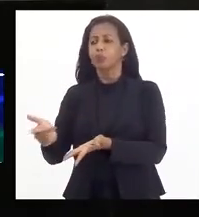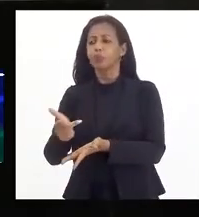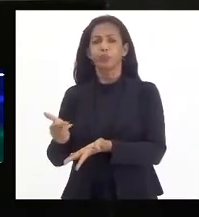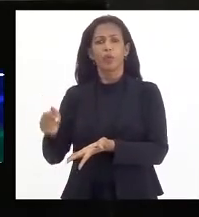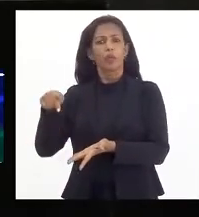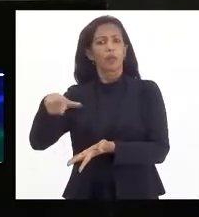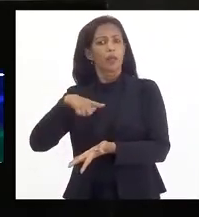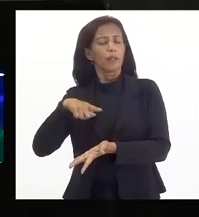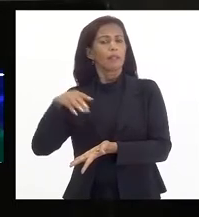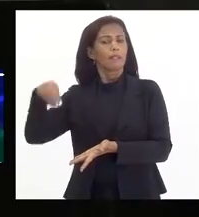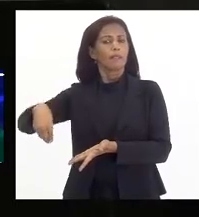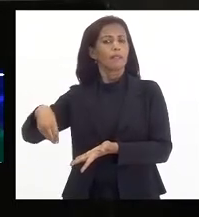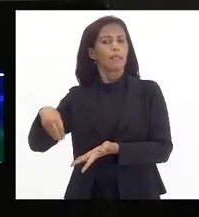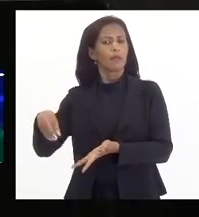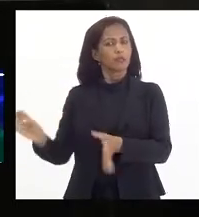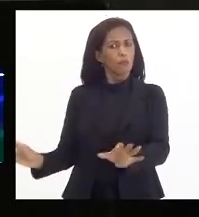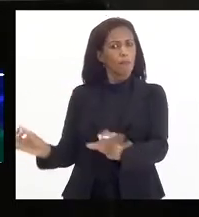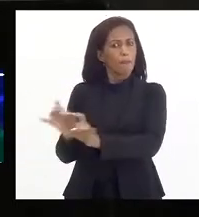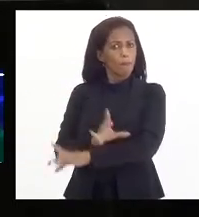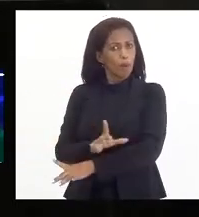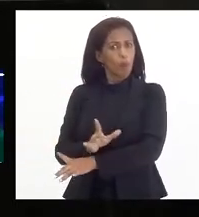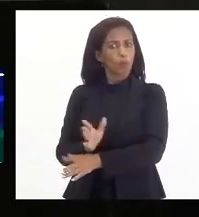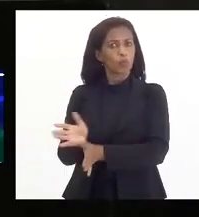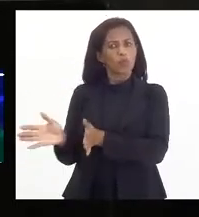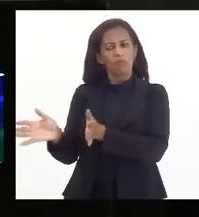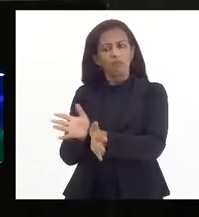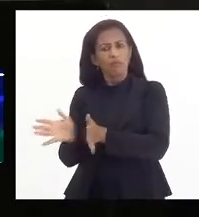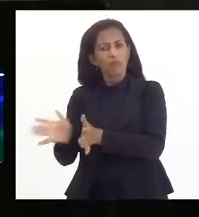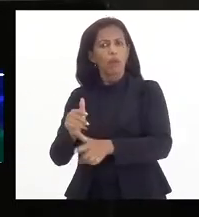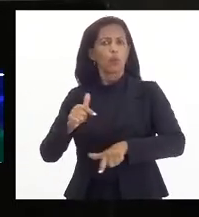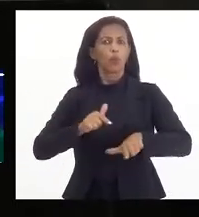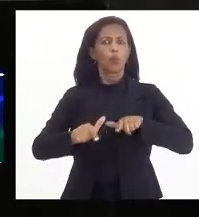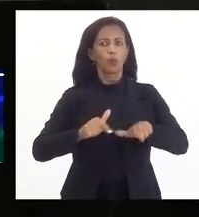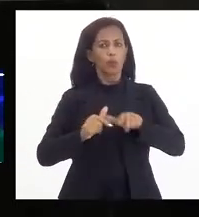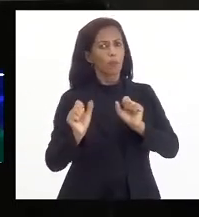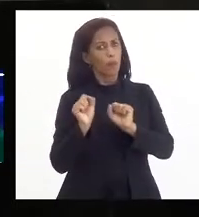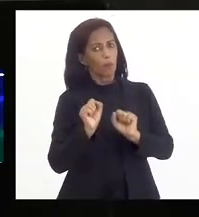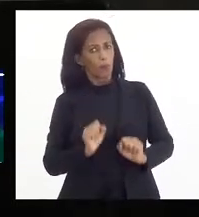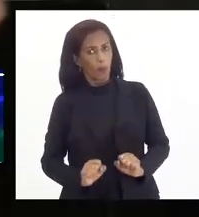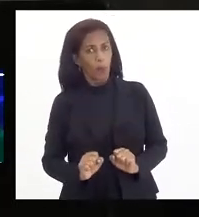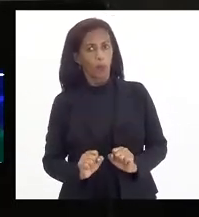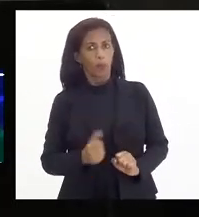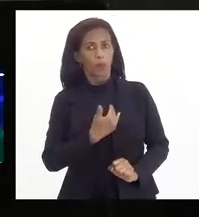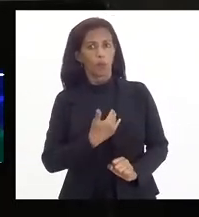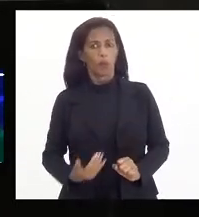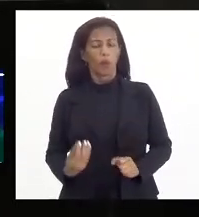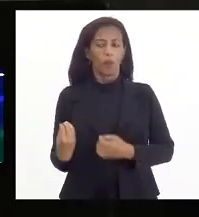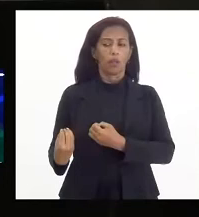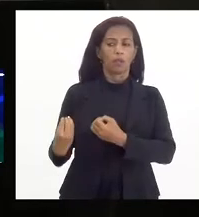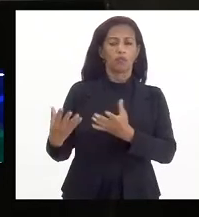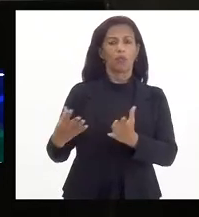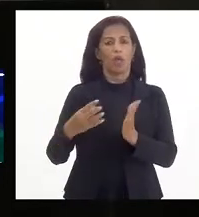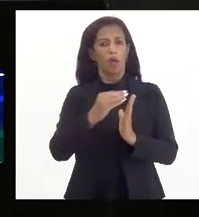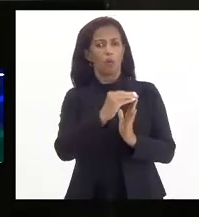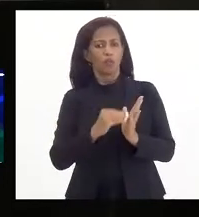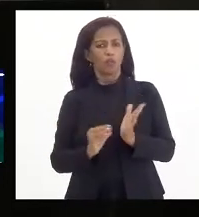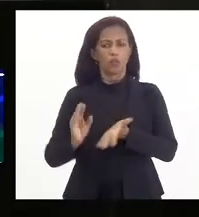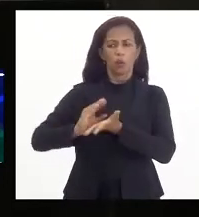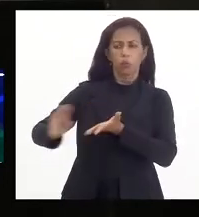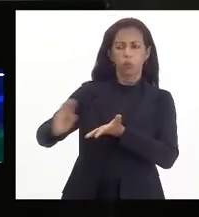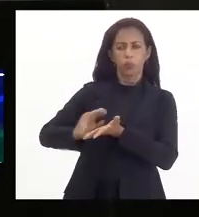dos espaços já disponíveis em paralisar disponíveis e facilitam o trabalho do poder público na hora de subir uma agenda de